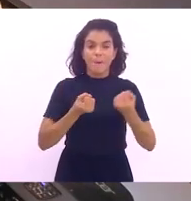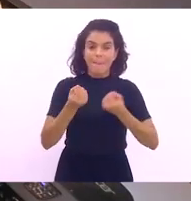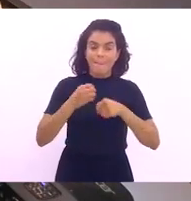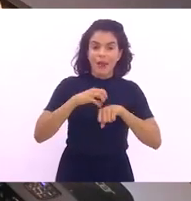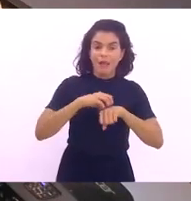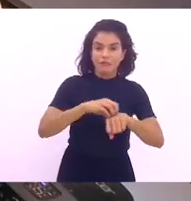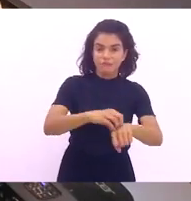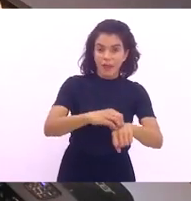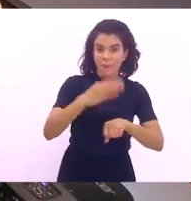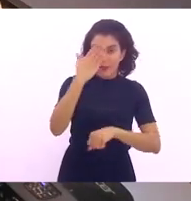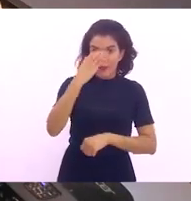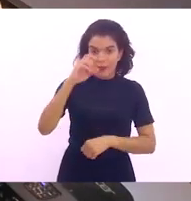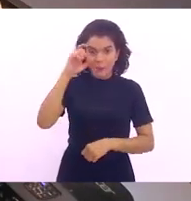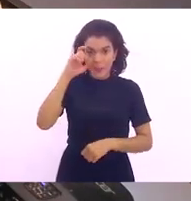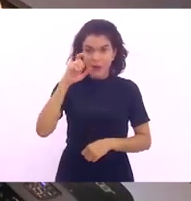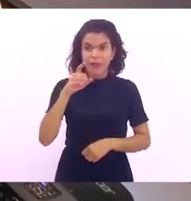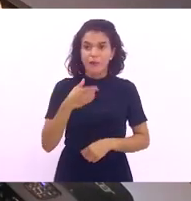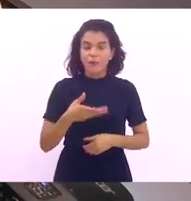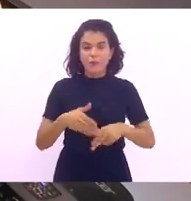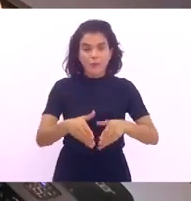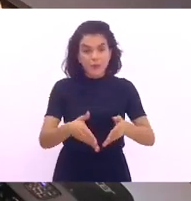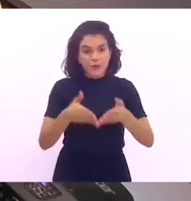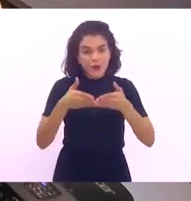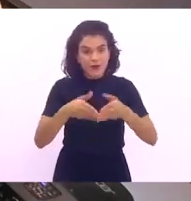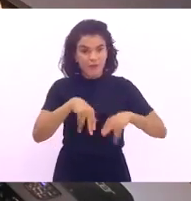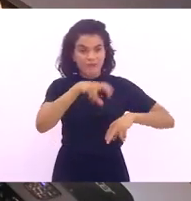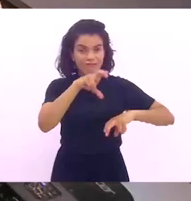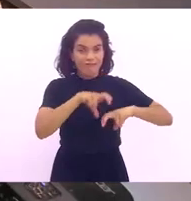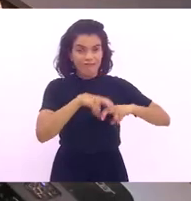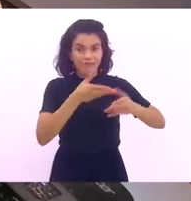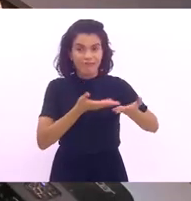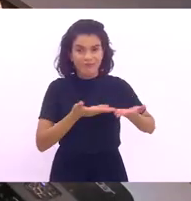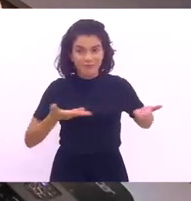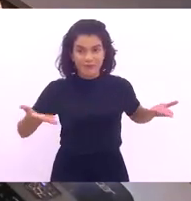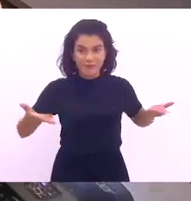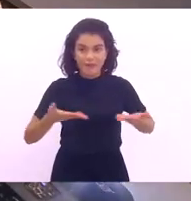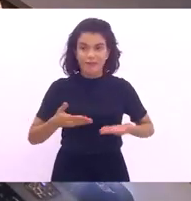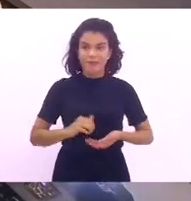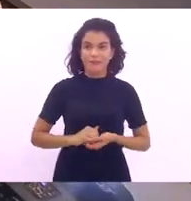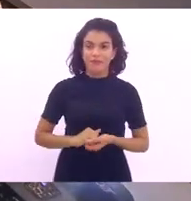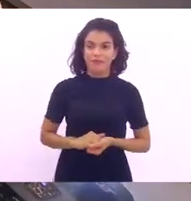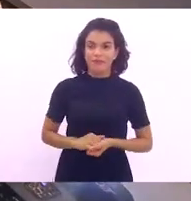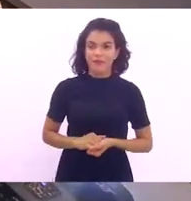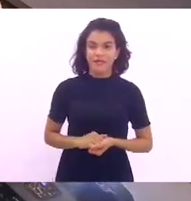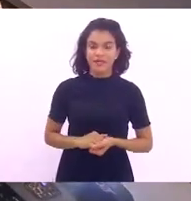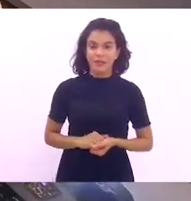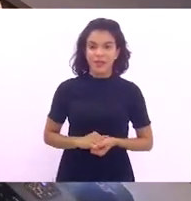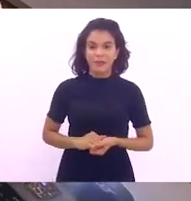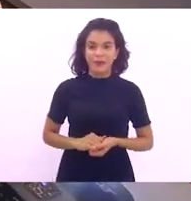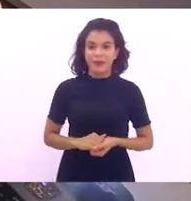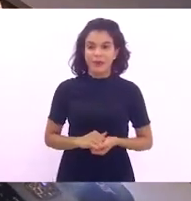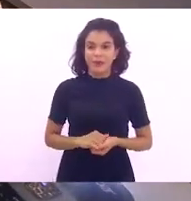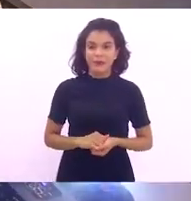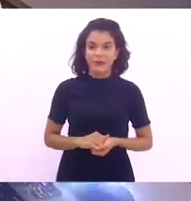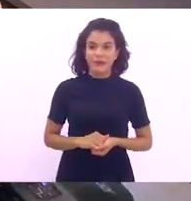da Penha por favor Acesse aqui na mesa conosco Bom dia